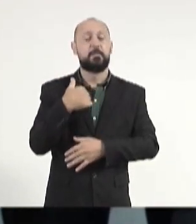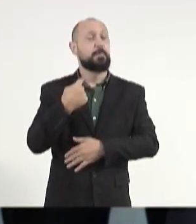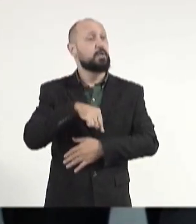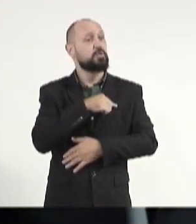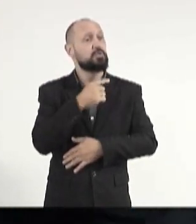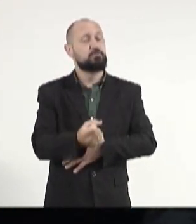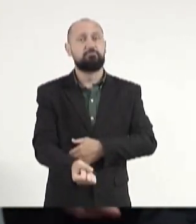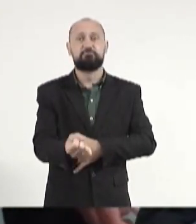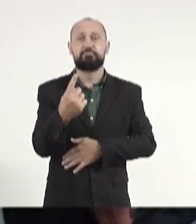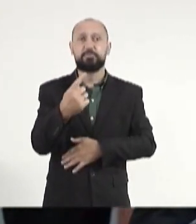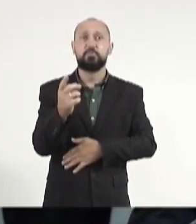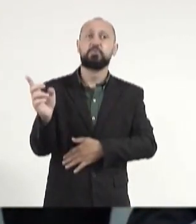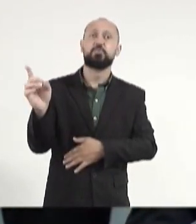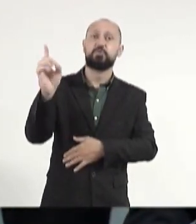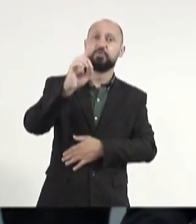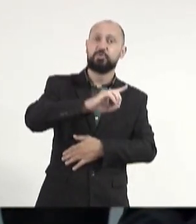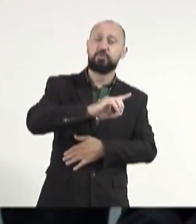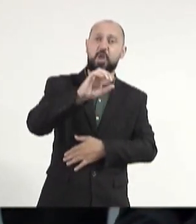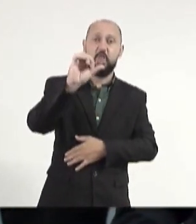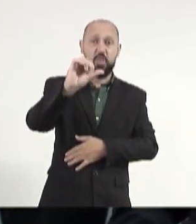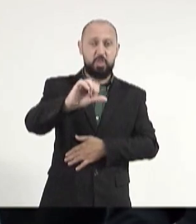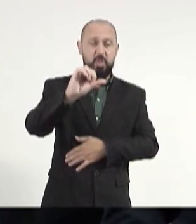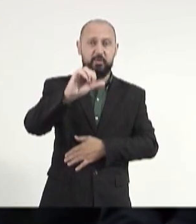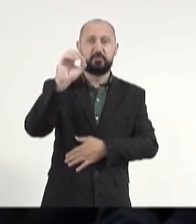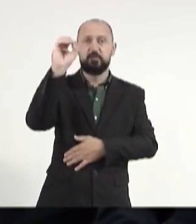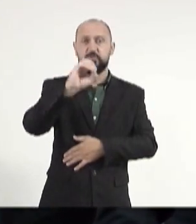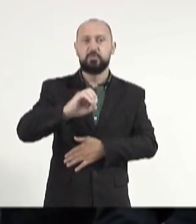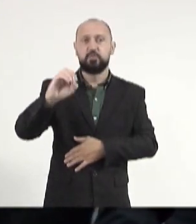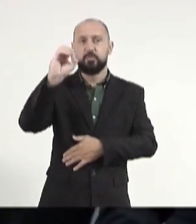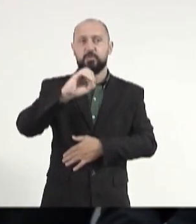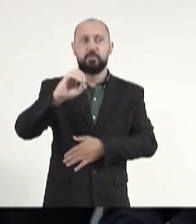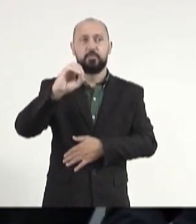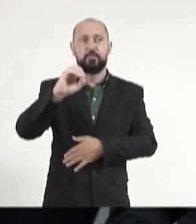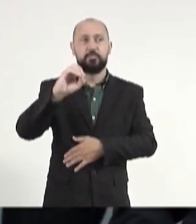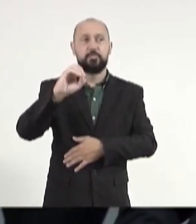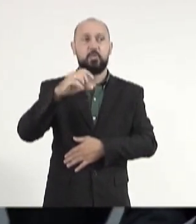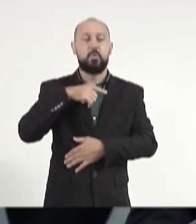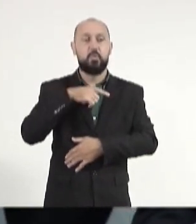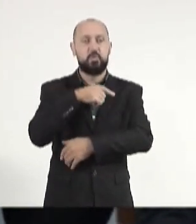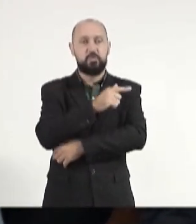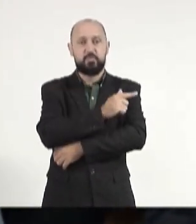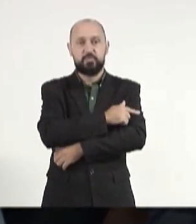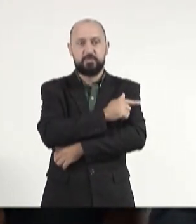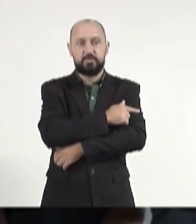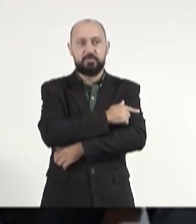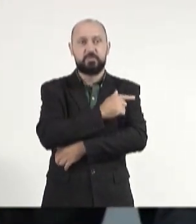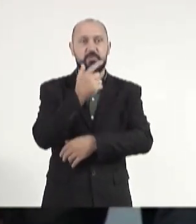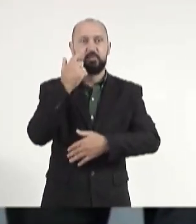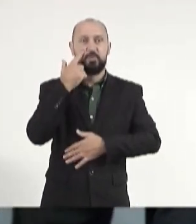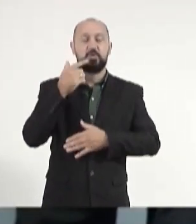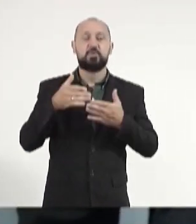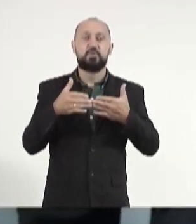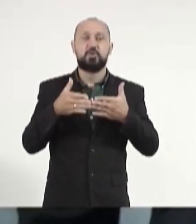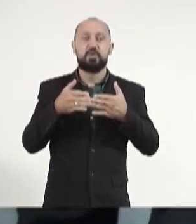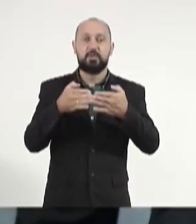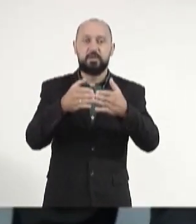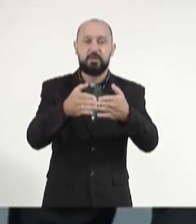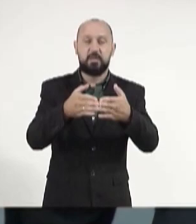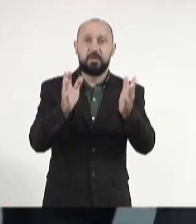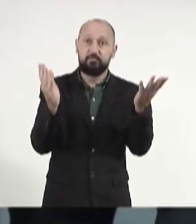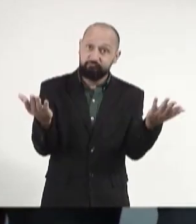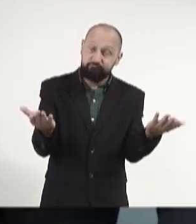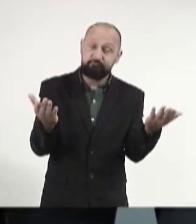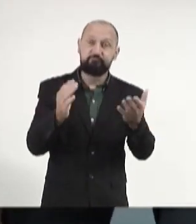nossa surpresa, no dia 9 de outubro, o atual gestor de Corumbá, que